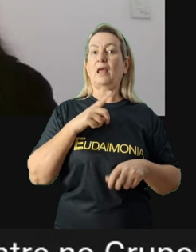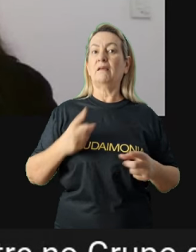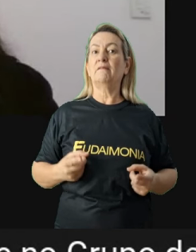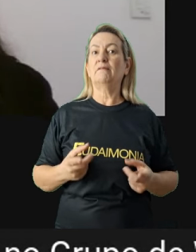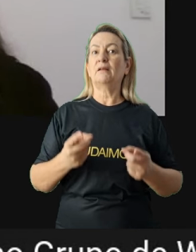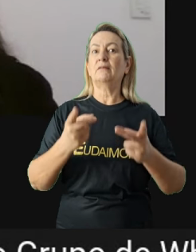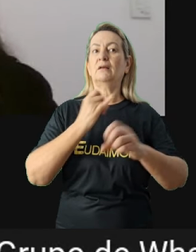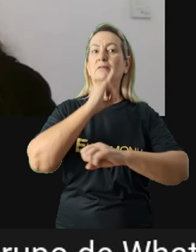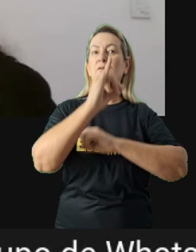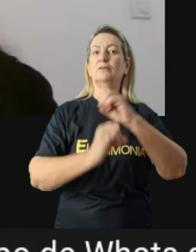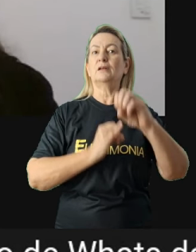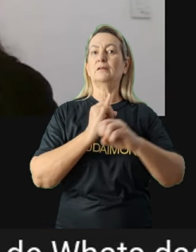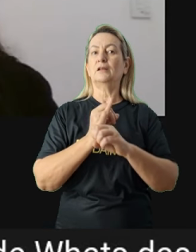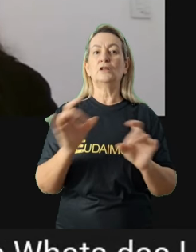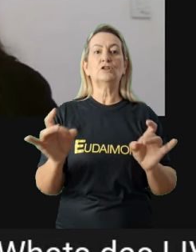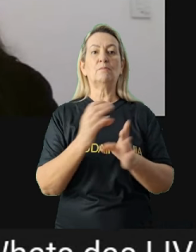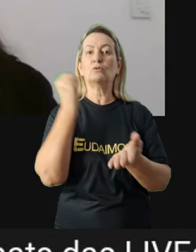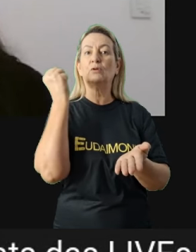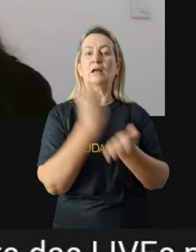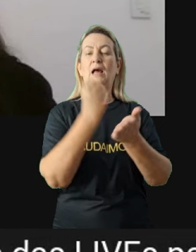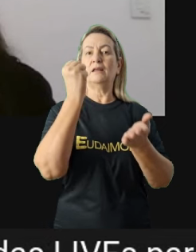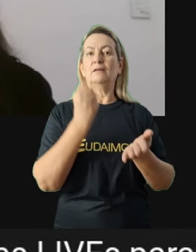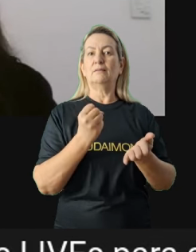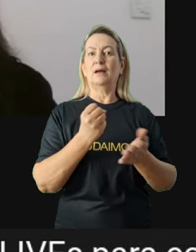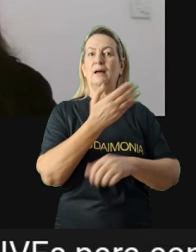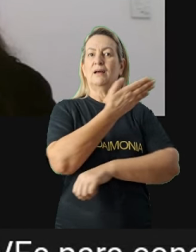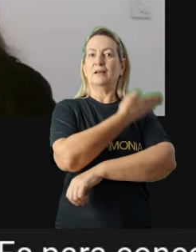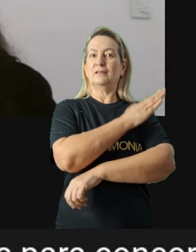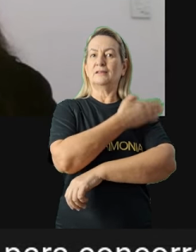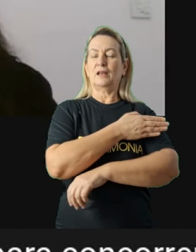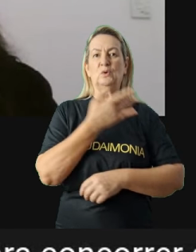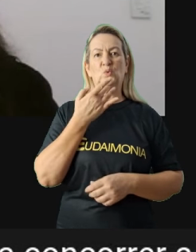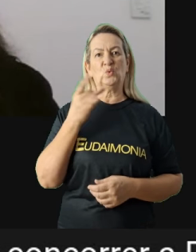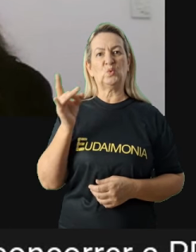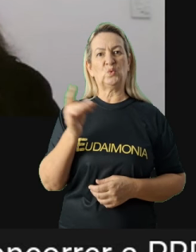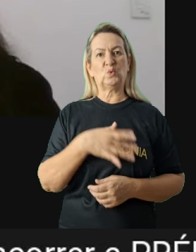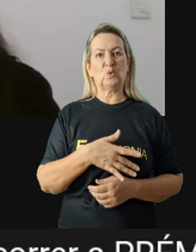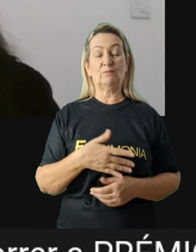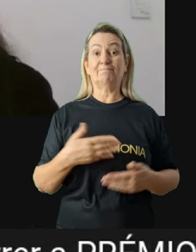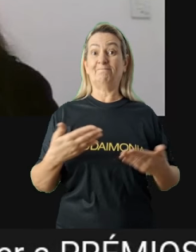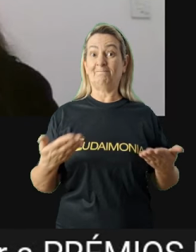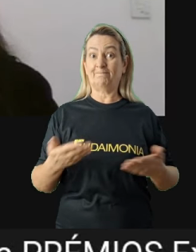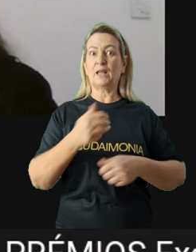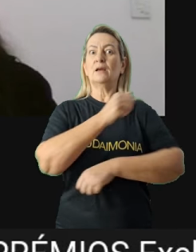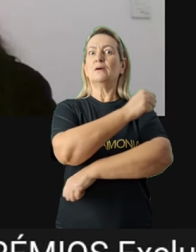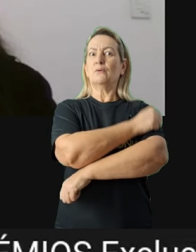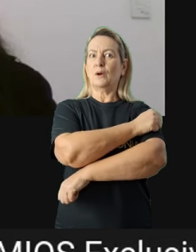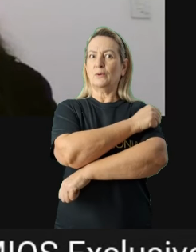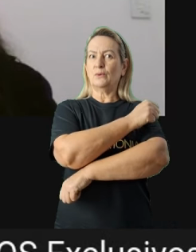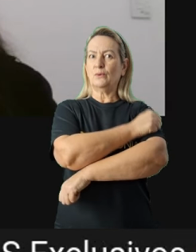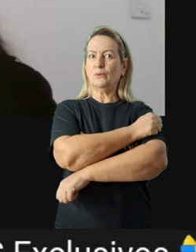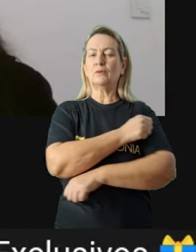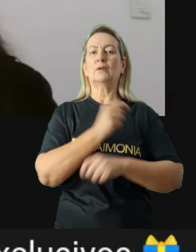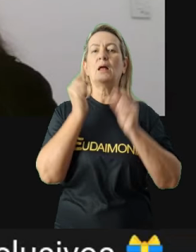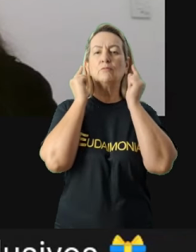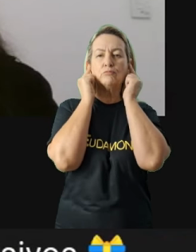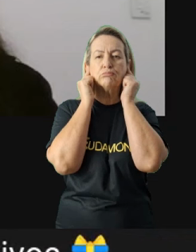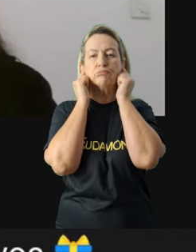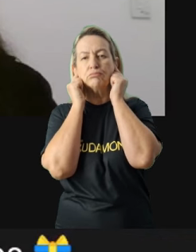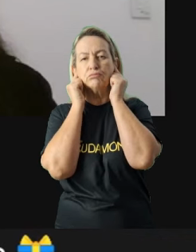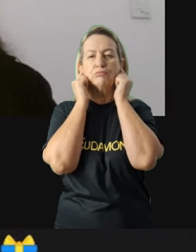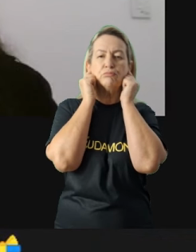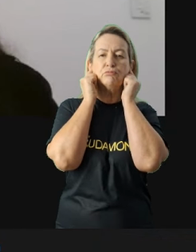tudo. Então, se você não mudar o caminho, né, você vai bater nisso aí, é o que vai dar.